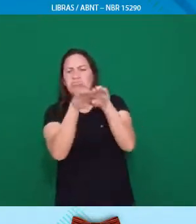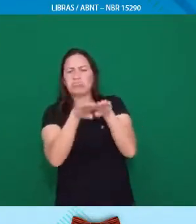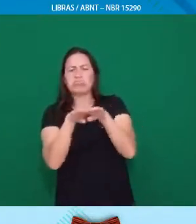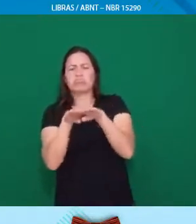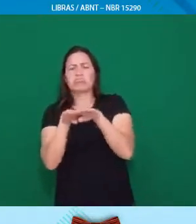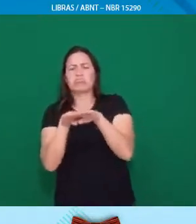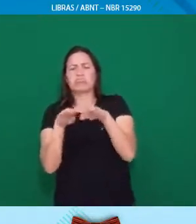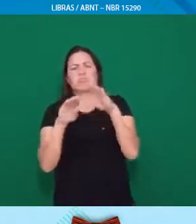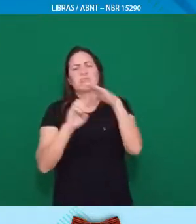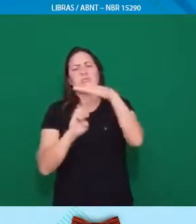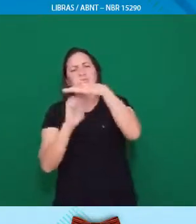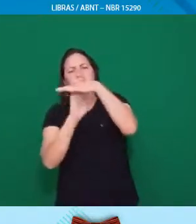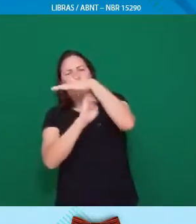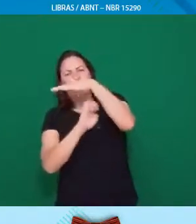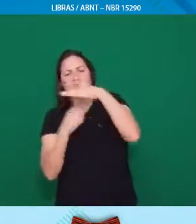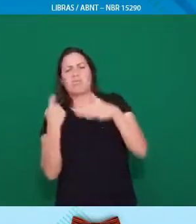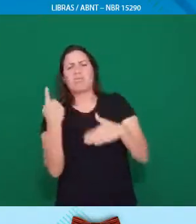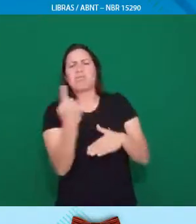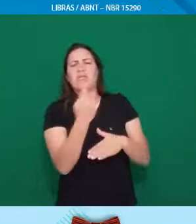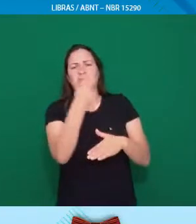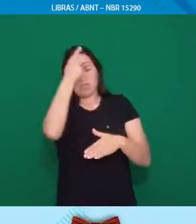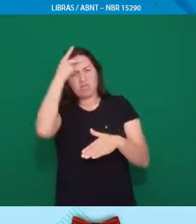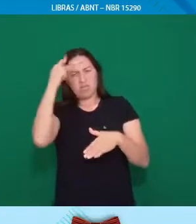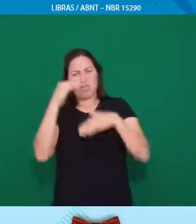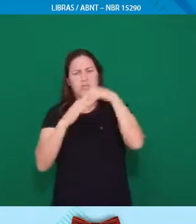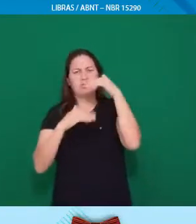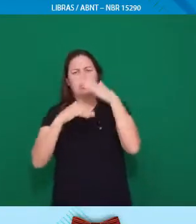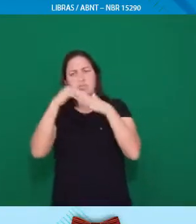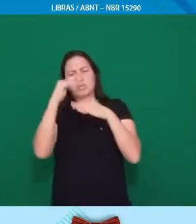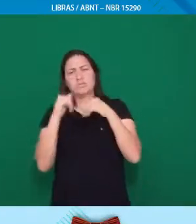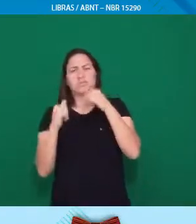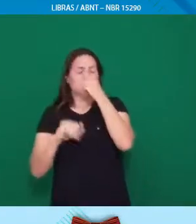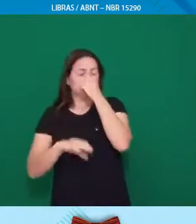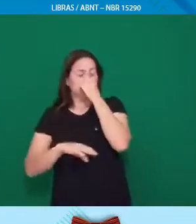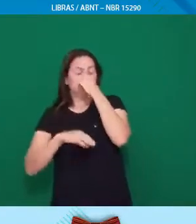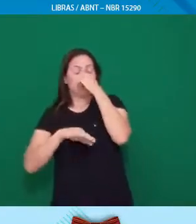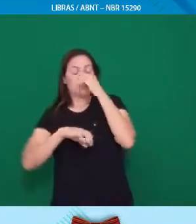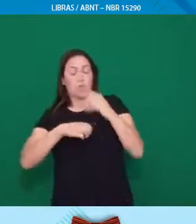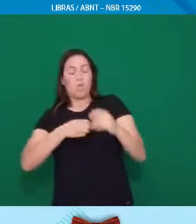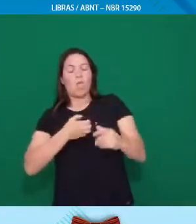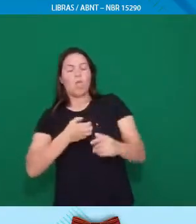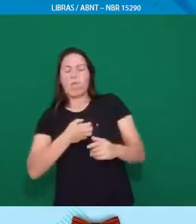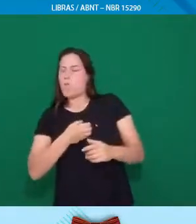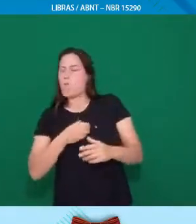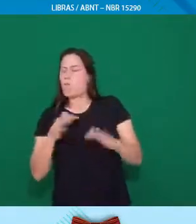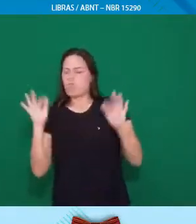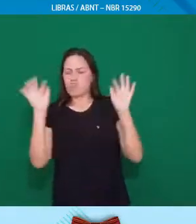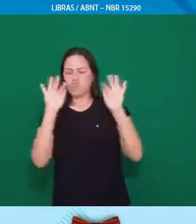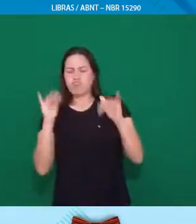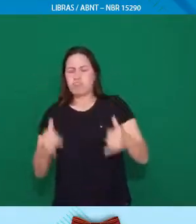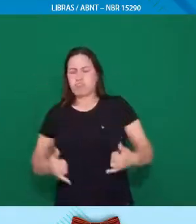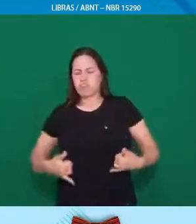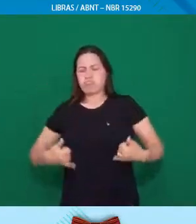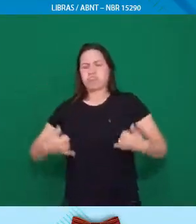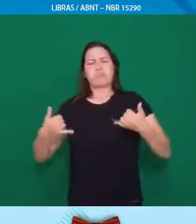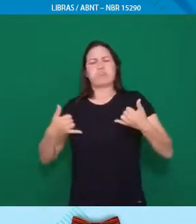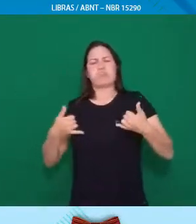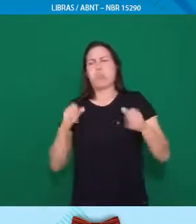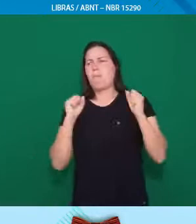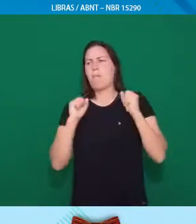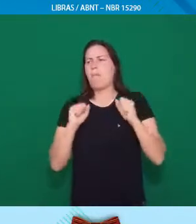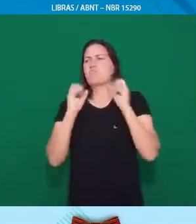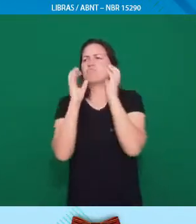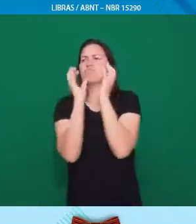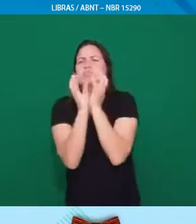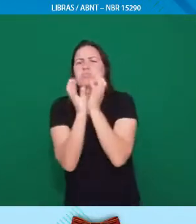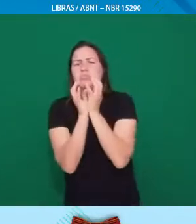prova a capacidade do Nosso pessoal orgulho de ter uma equipe que possa